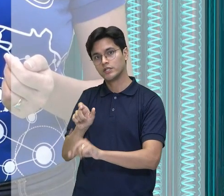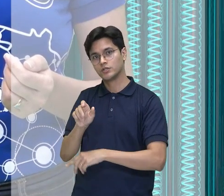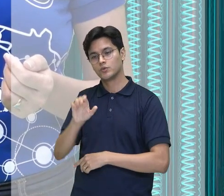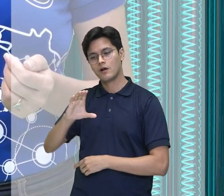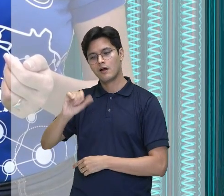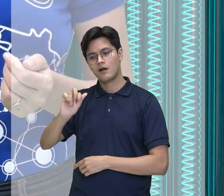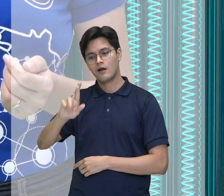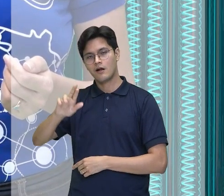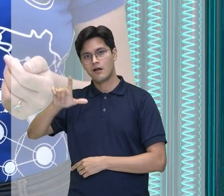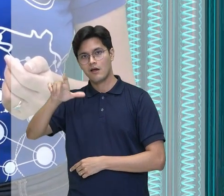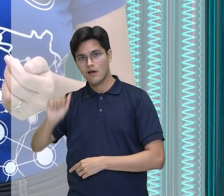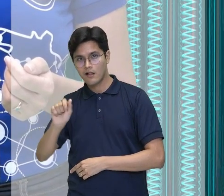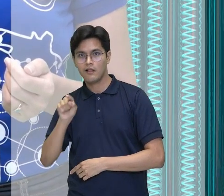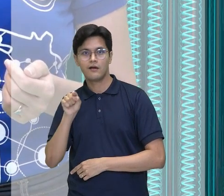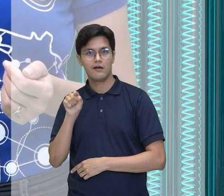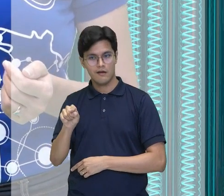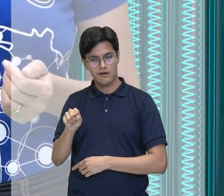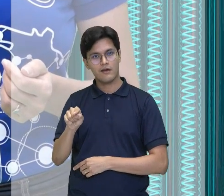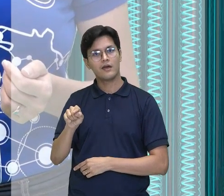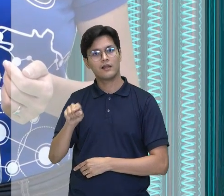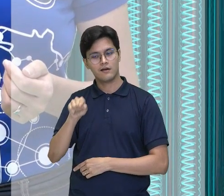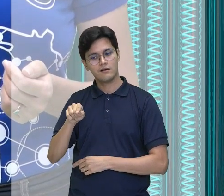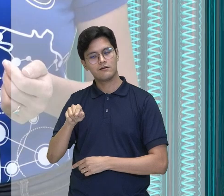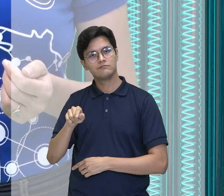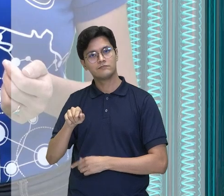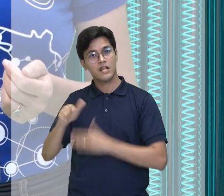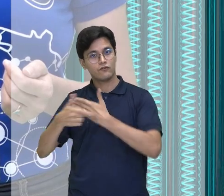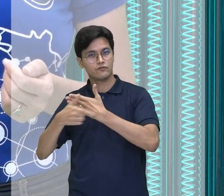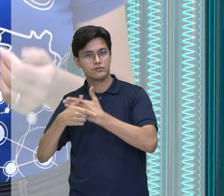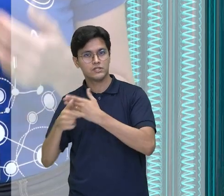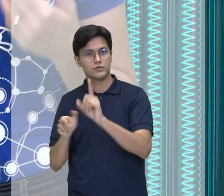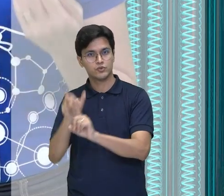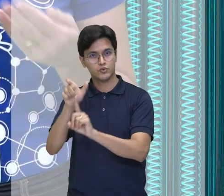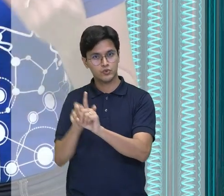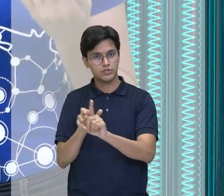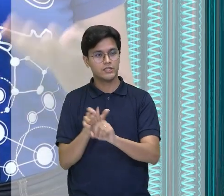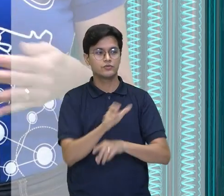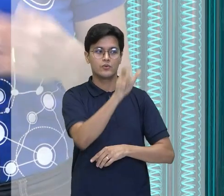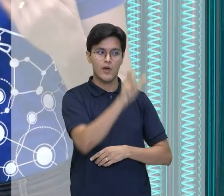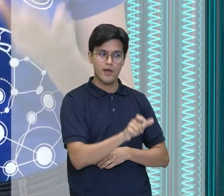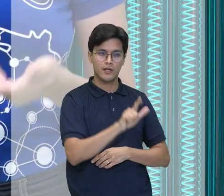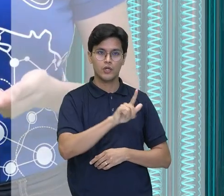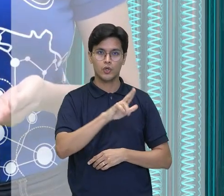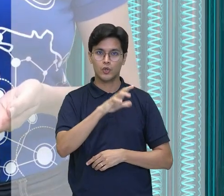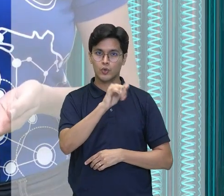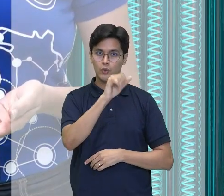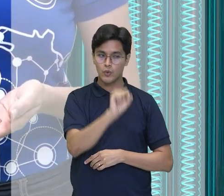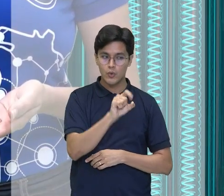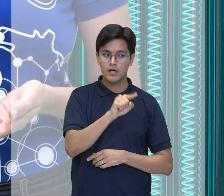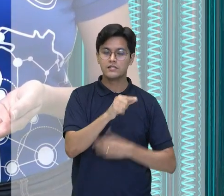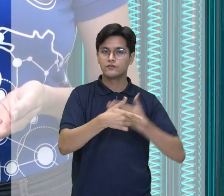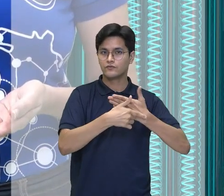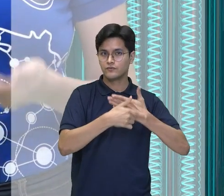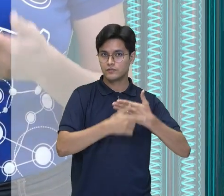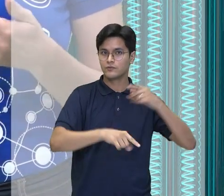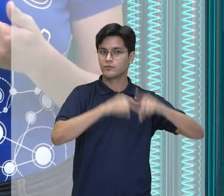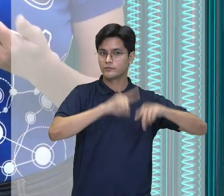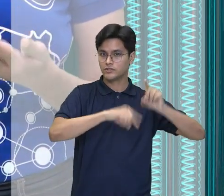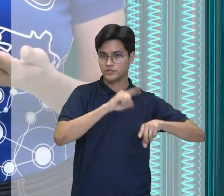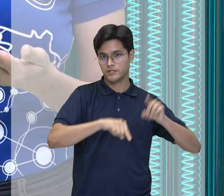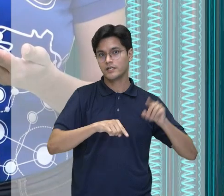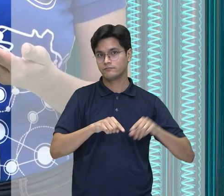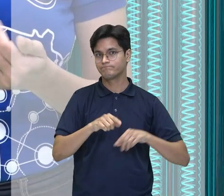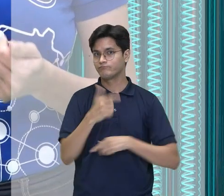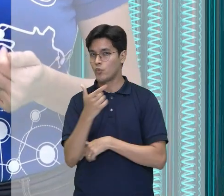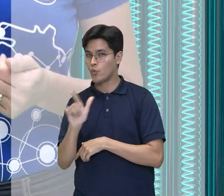Lucas vai funcionar como objeto, não é isso? She plays with. Ela brinca ou ela joga com ele. Como é que